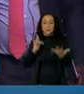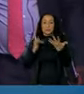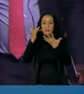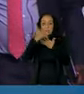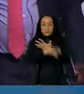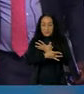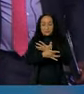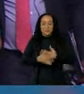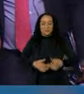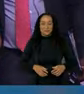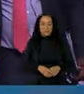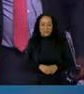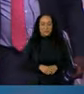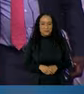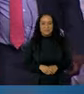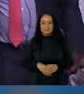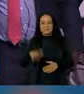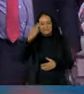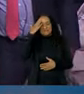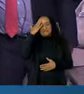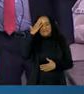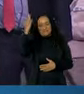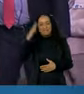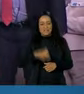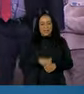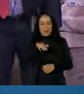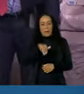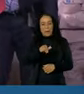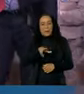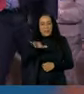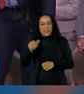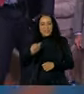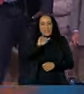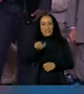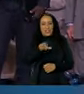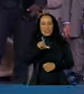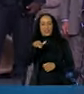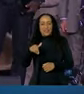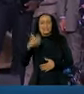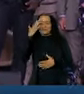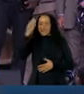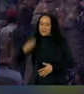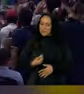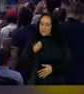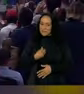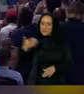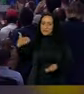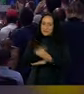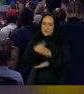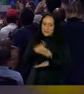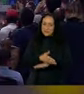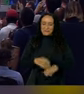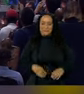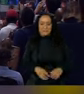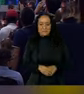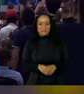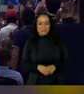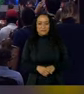Deficiência. Muito obrigada, Maria Juliana. Obrigada pela sua participação.